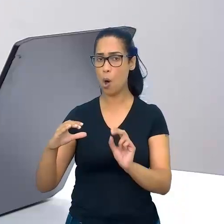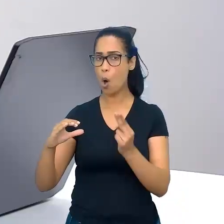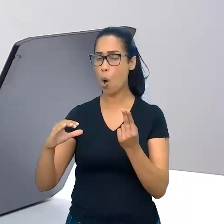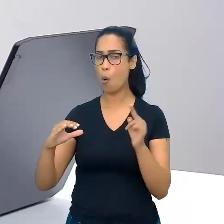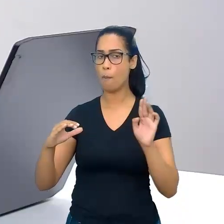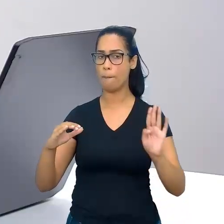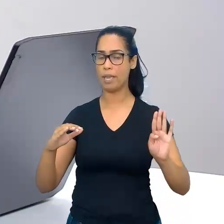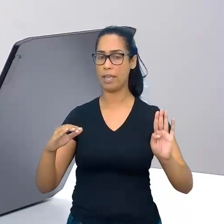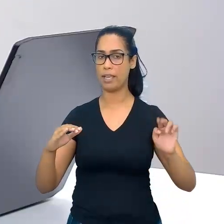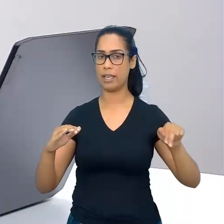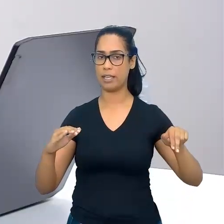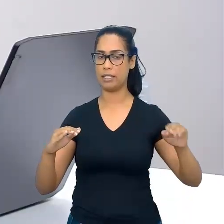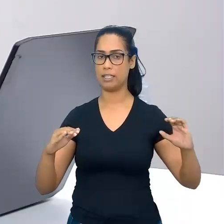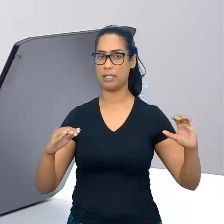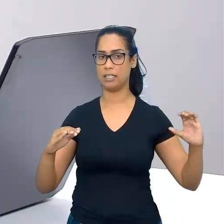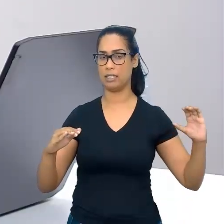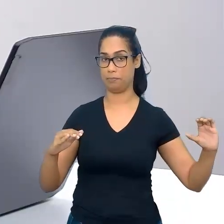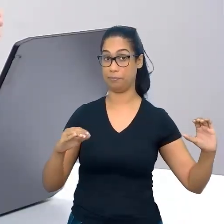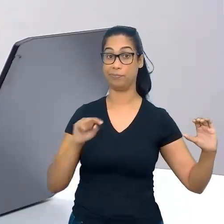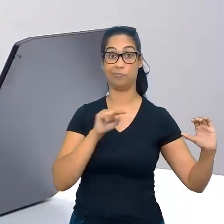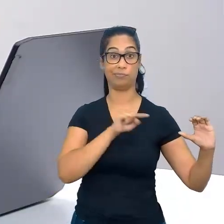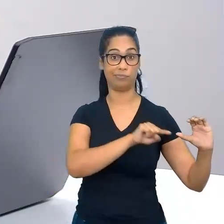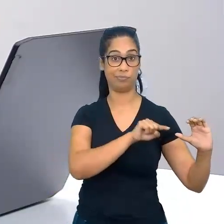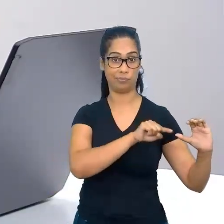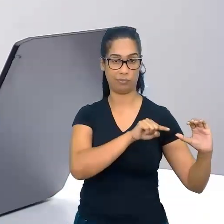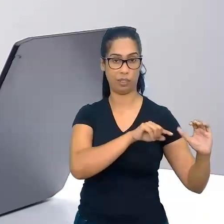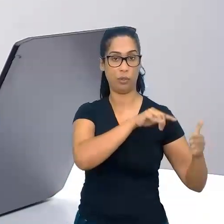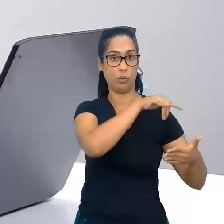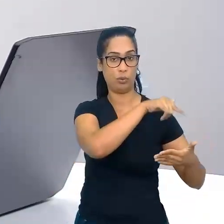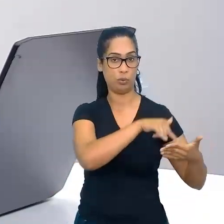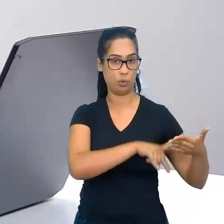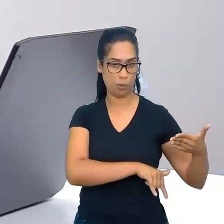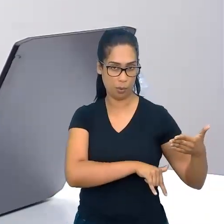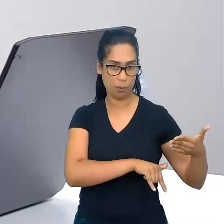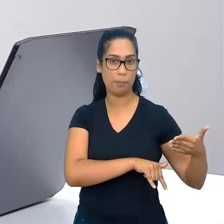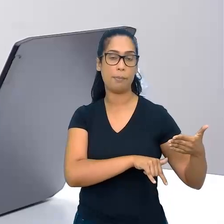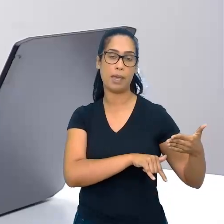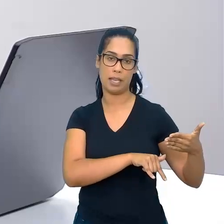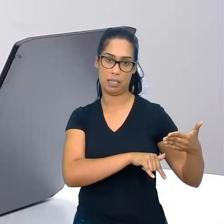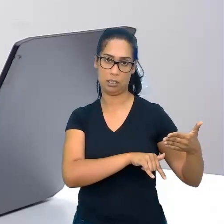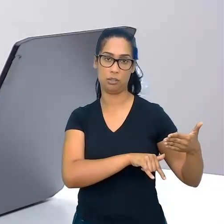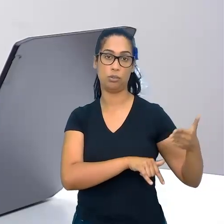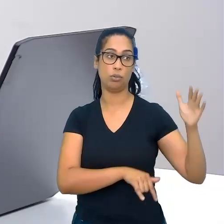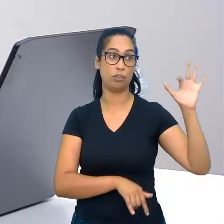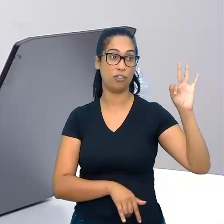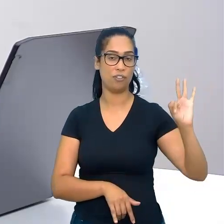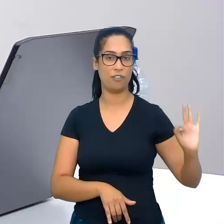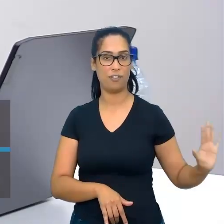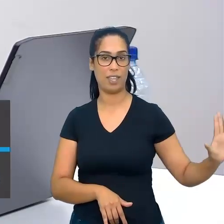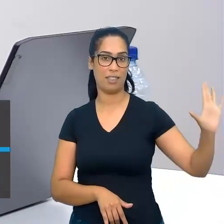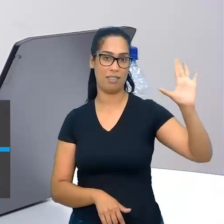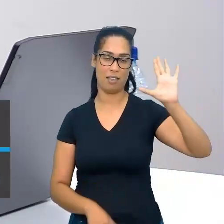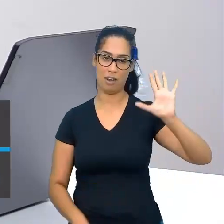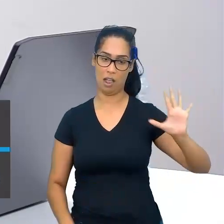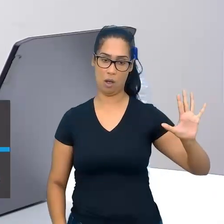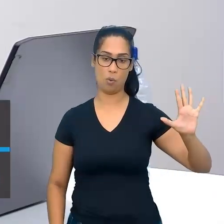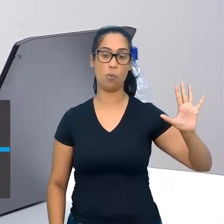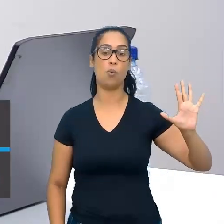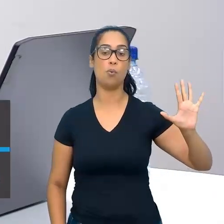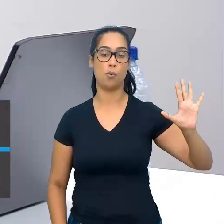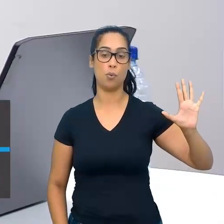bncc é o documento normativo Federal que a gente que é estruturado considerando